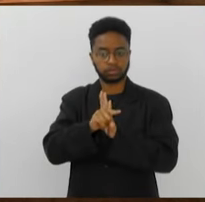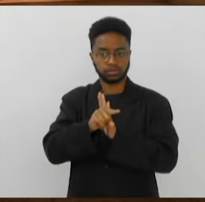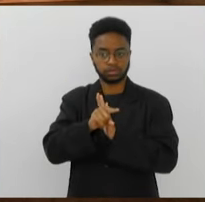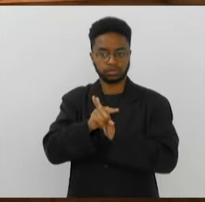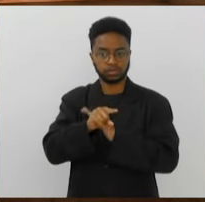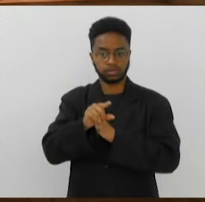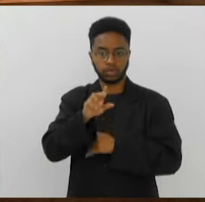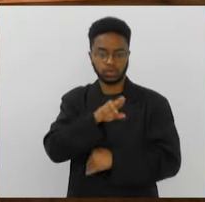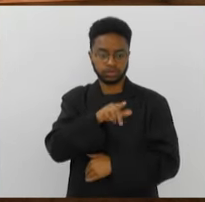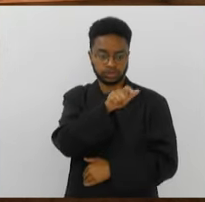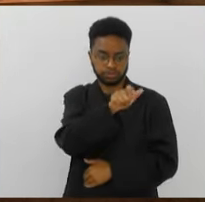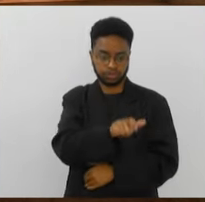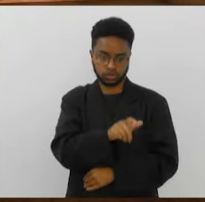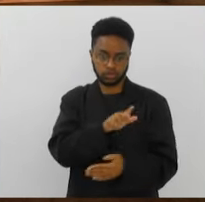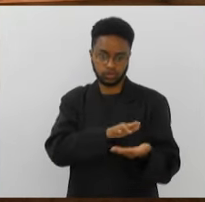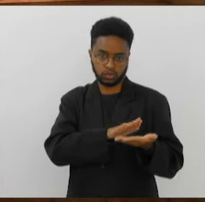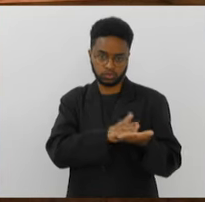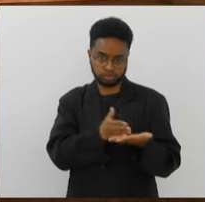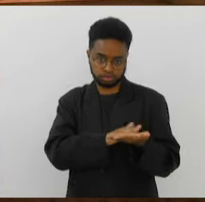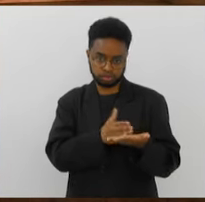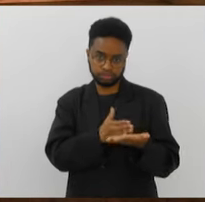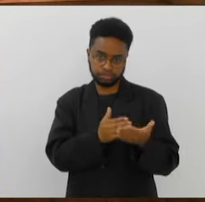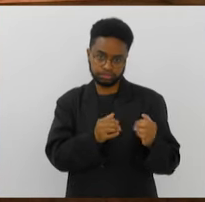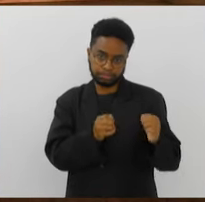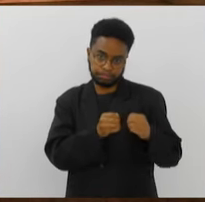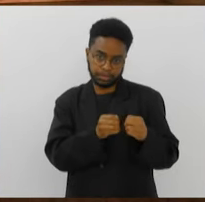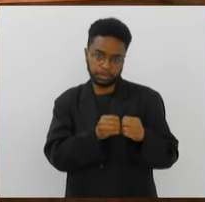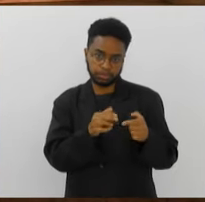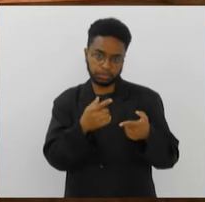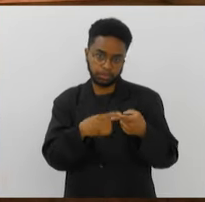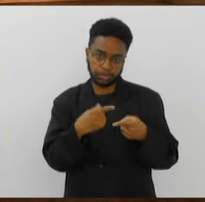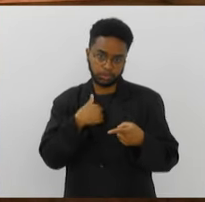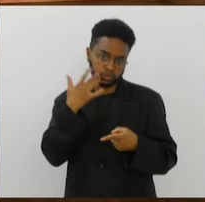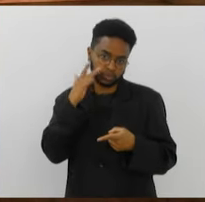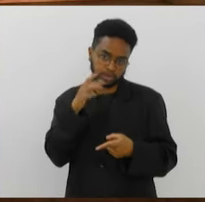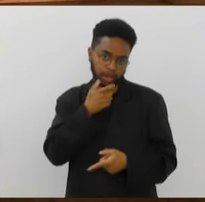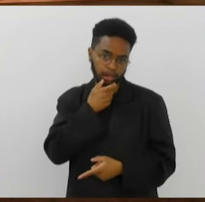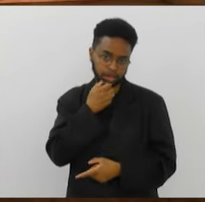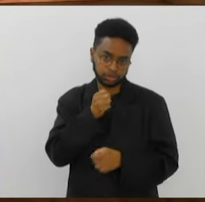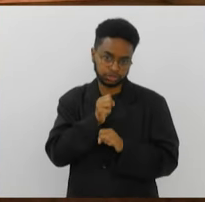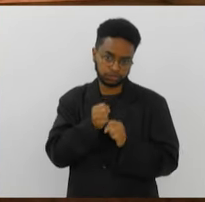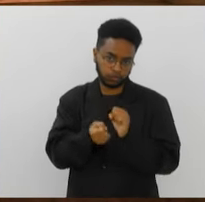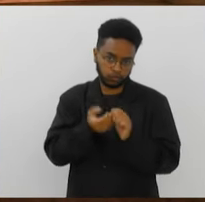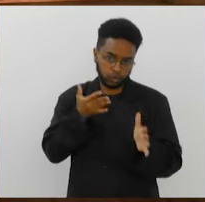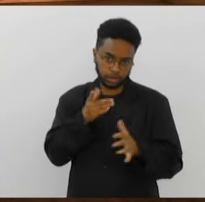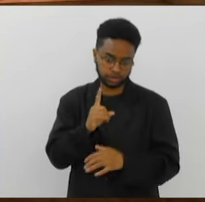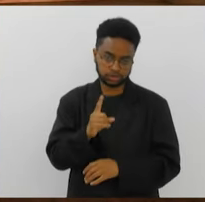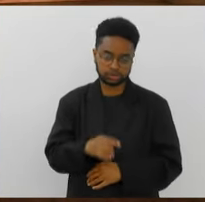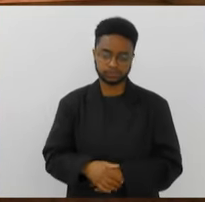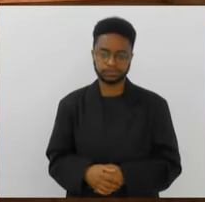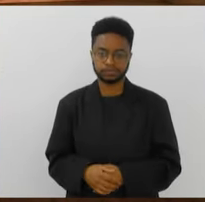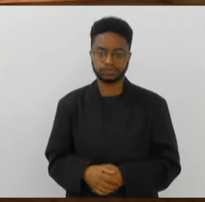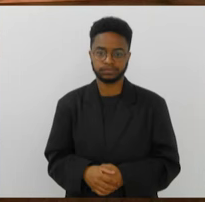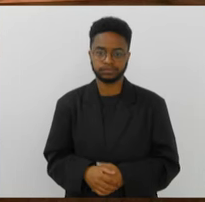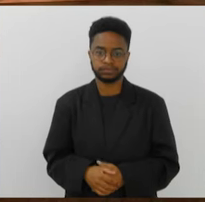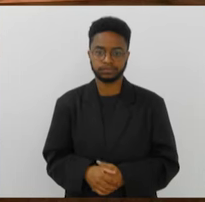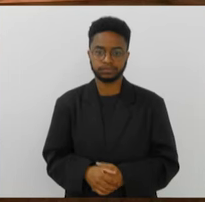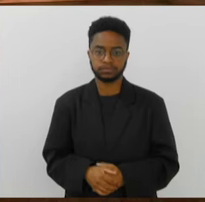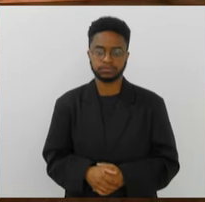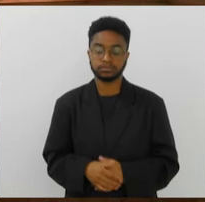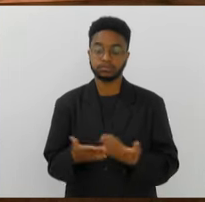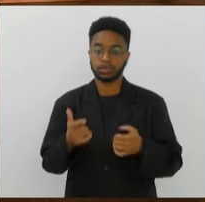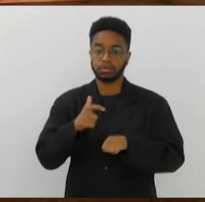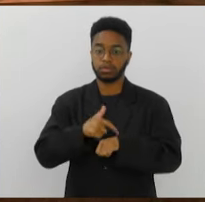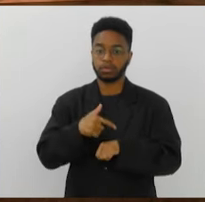utilizando um intérprete que estava próximo a mim, devido, eu repito, meu inglês ser falho. Quando eu fiz